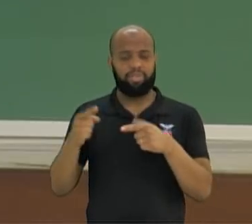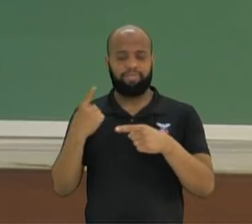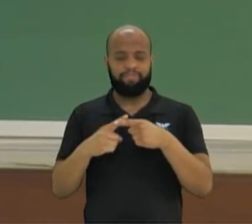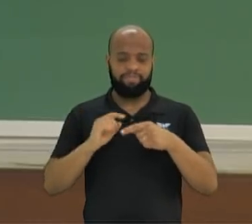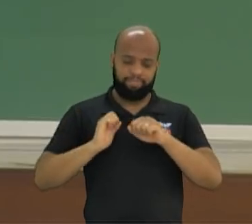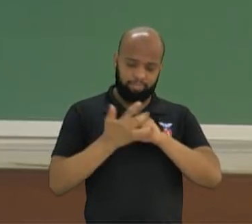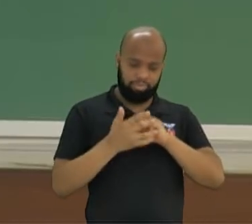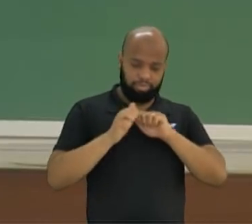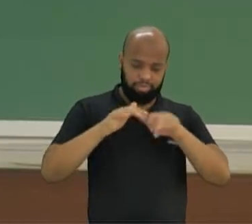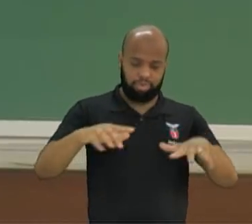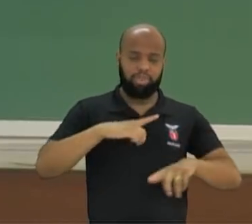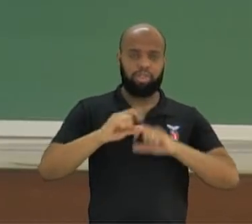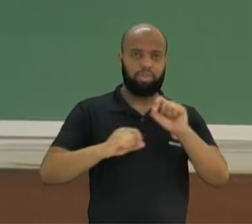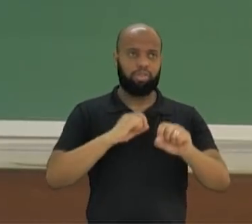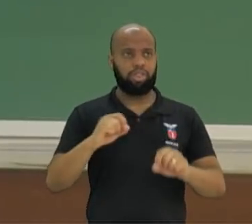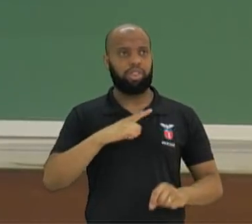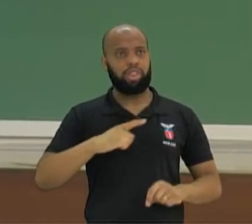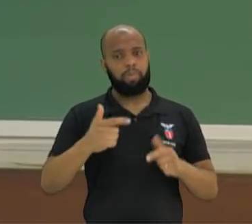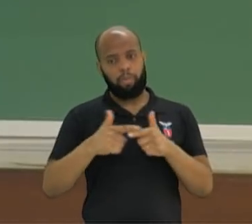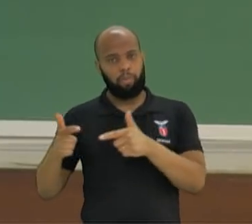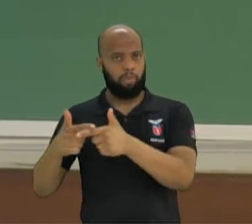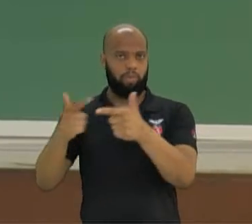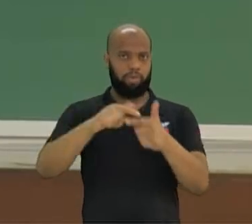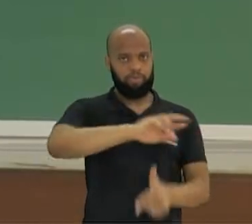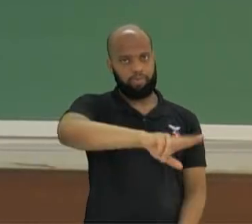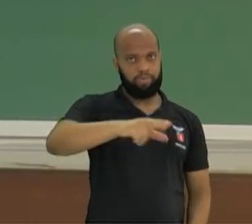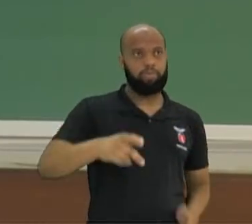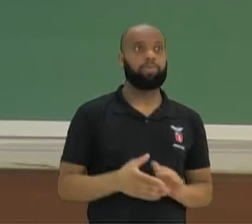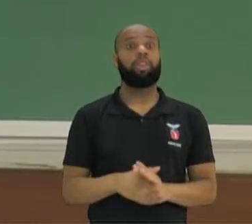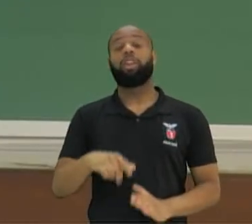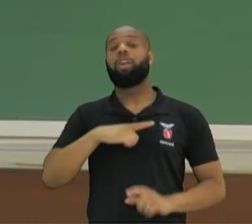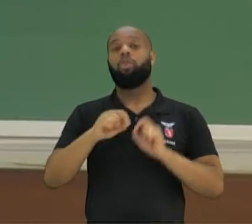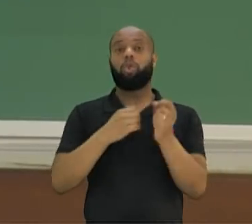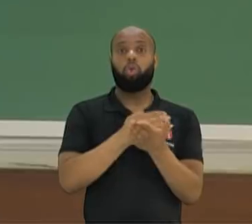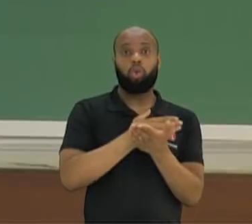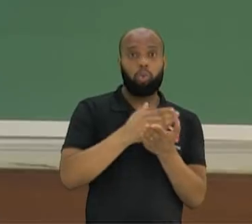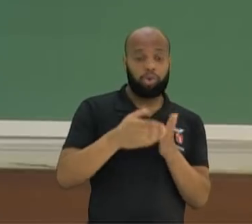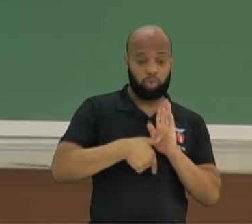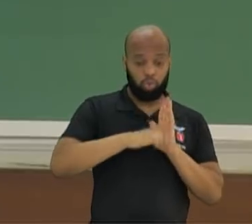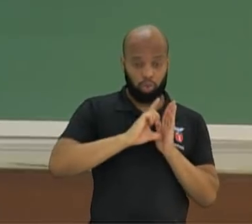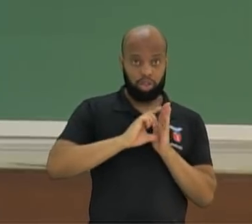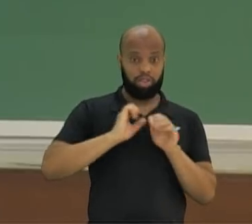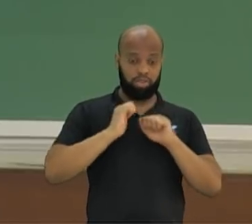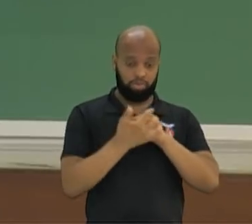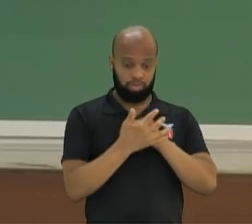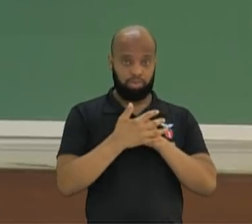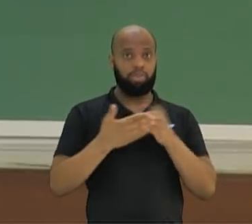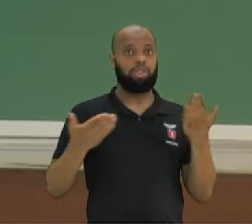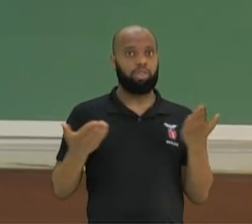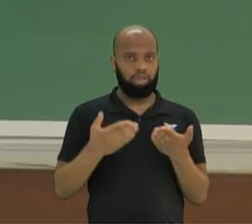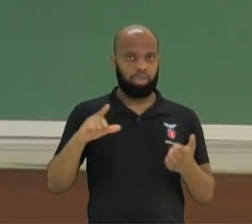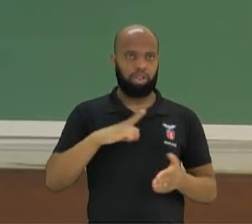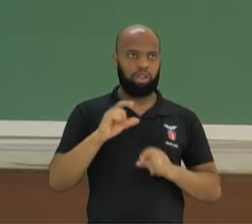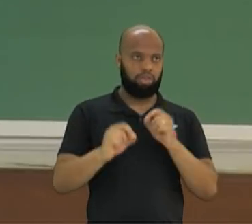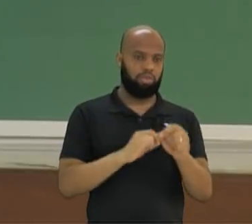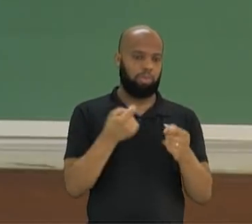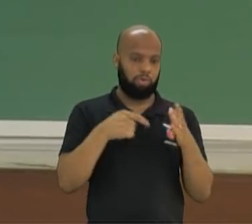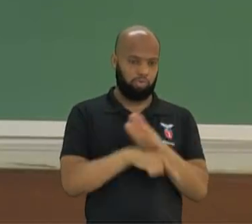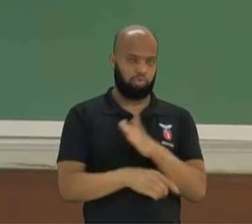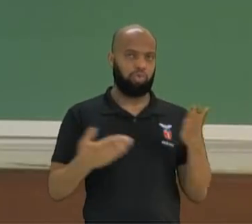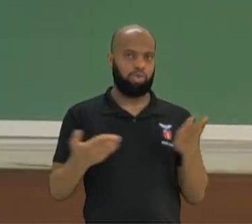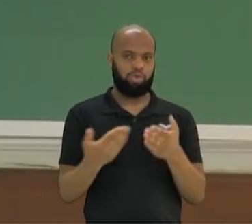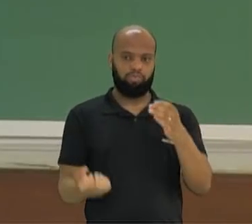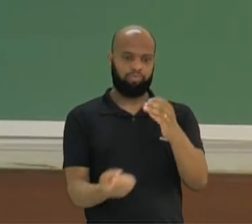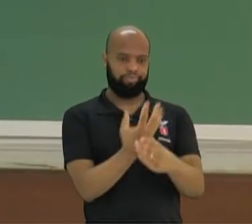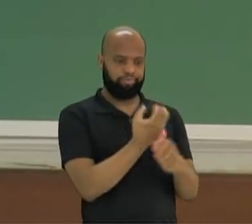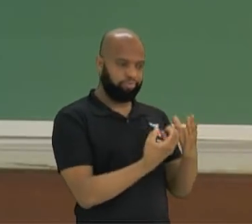acaba trazendo maiores problemas aí. Esse teve início antes da pandemia e foi se agravando, né, com o